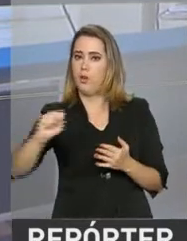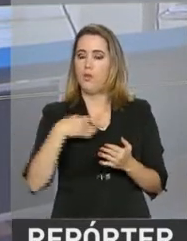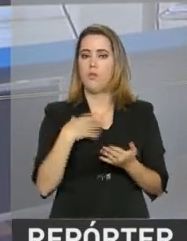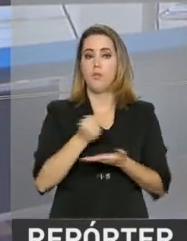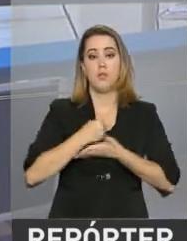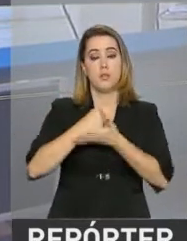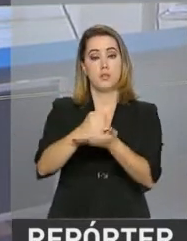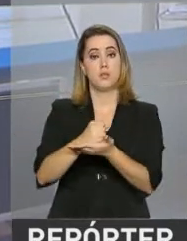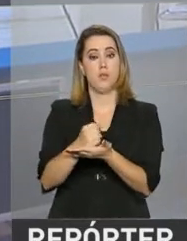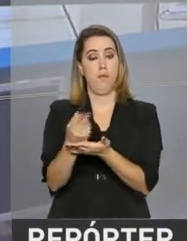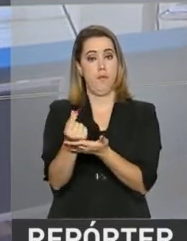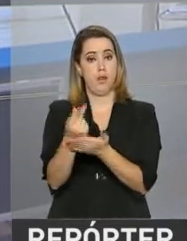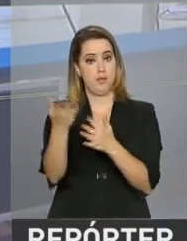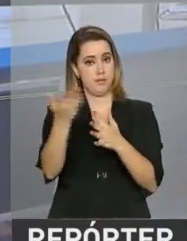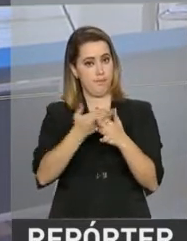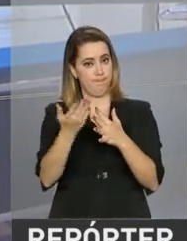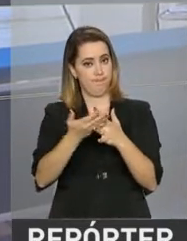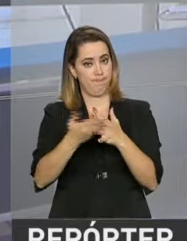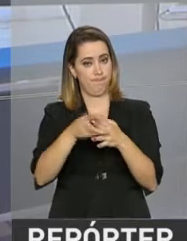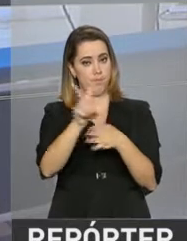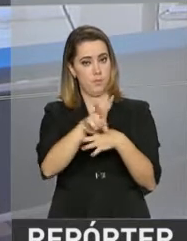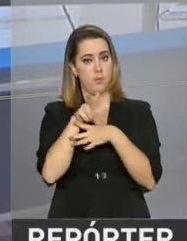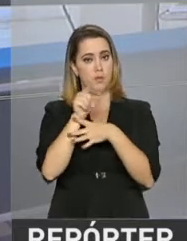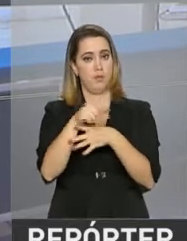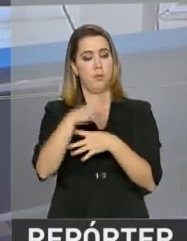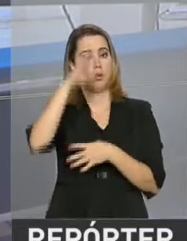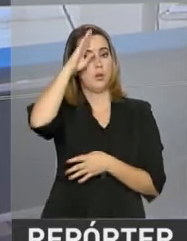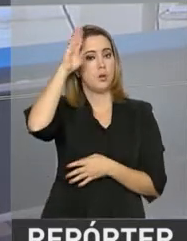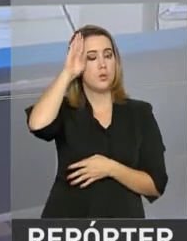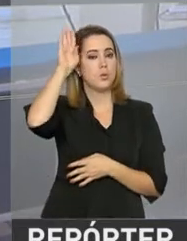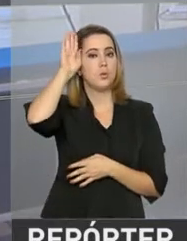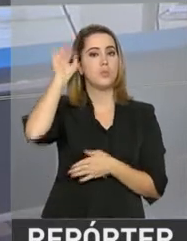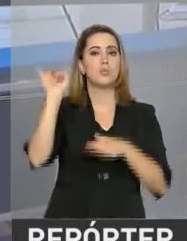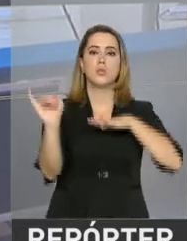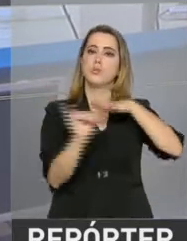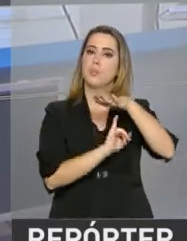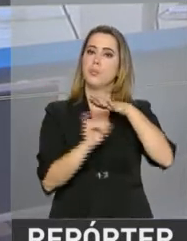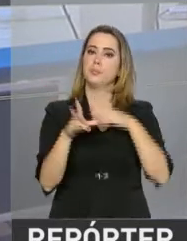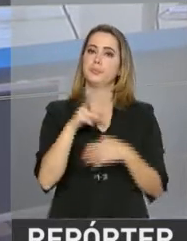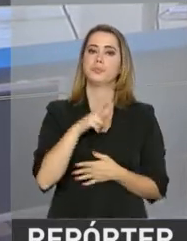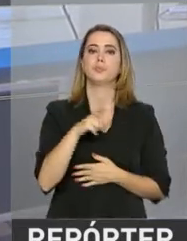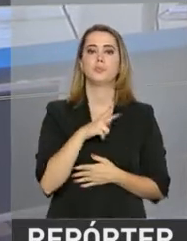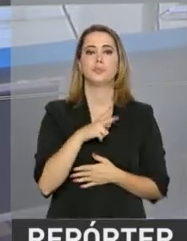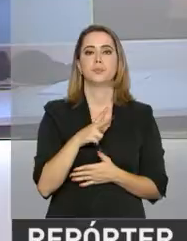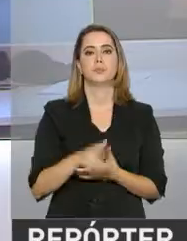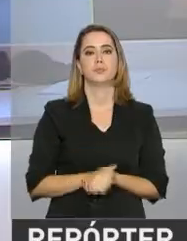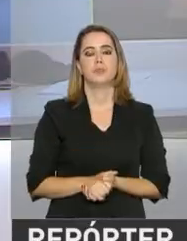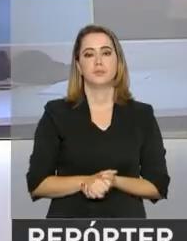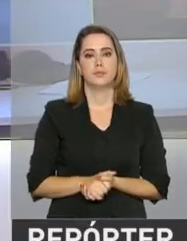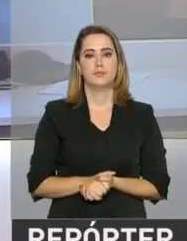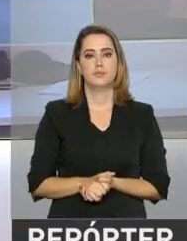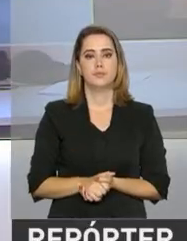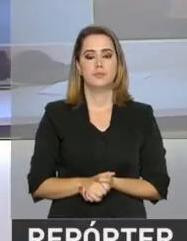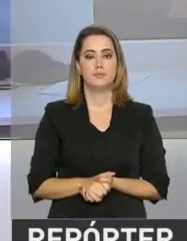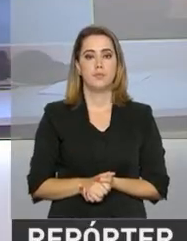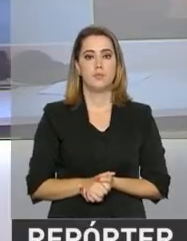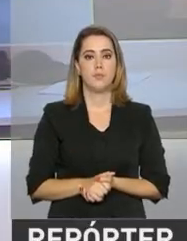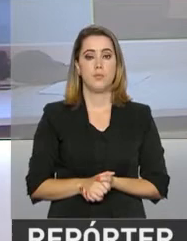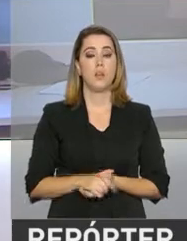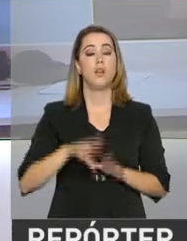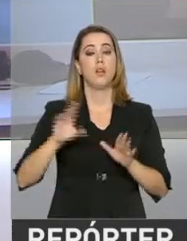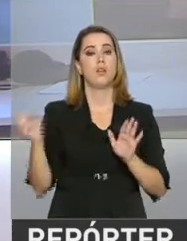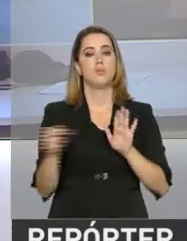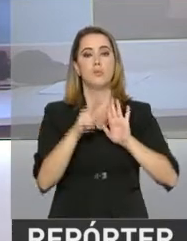oferece financiamento a estudantes em cursos do ensino superior em instituições particulares. A reforma